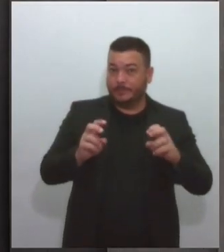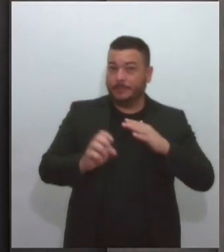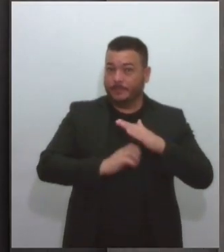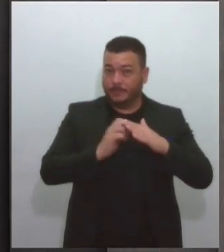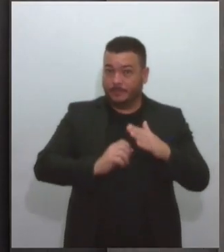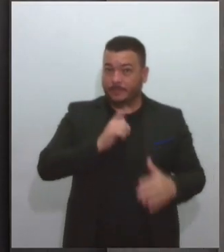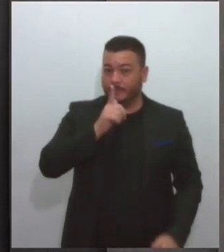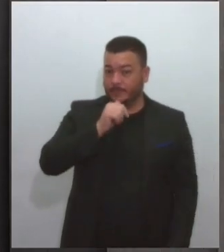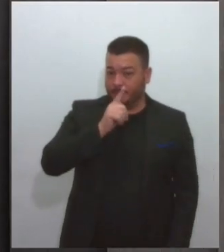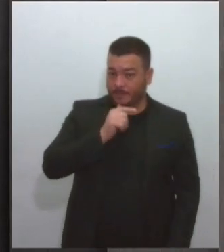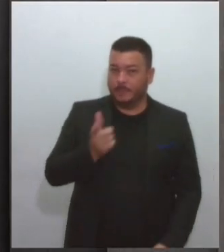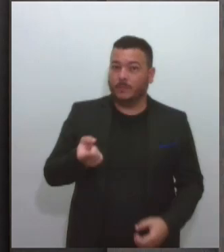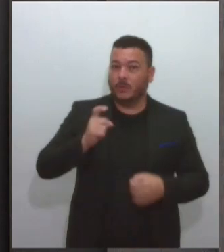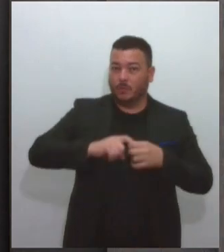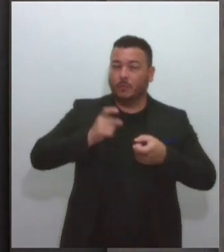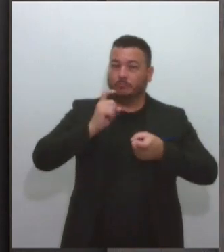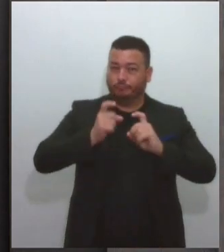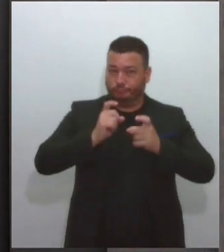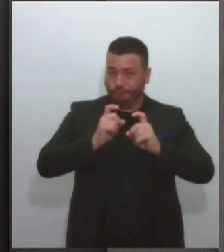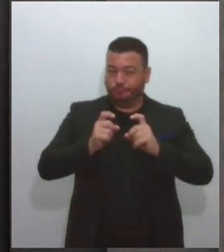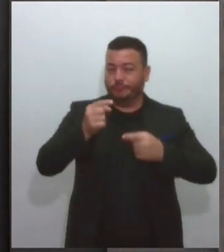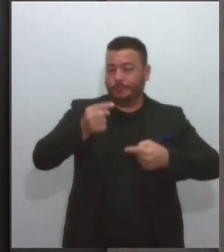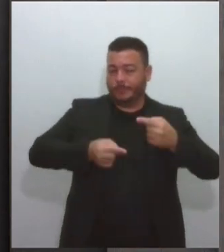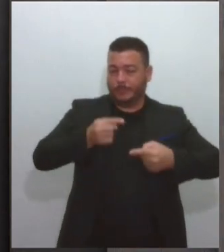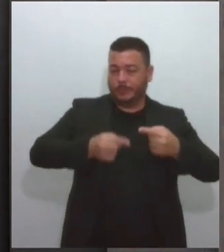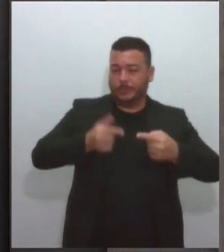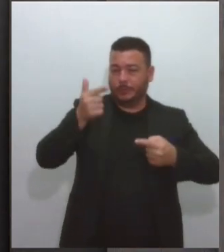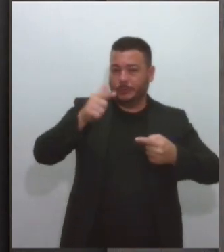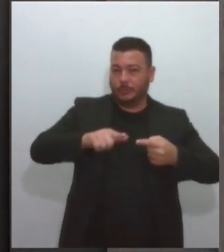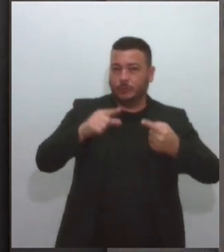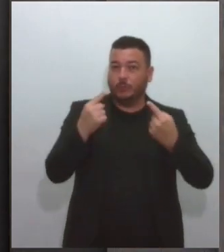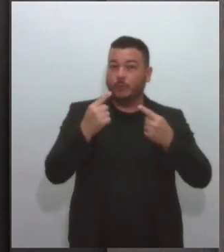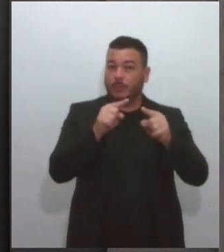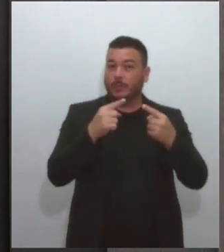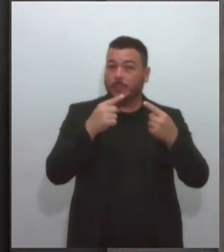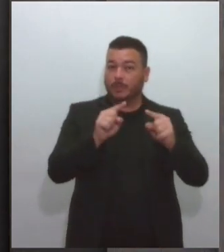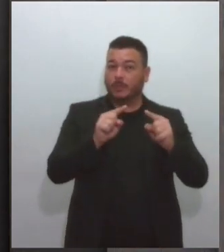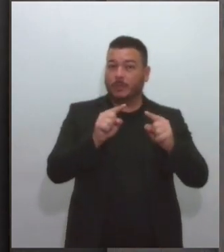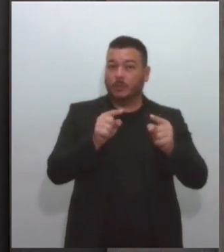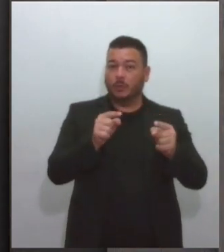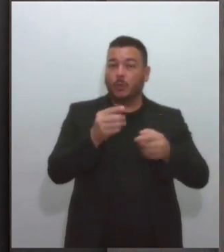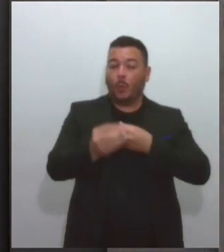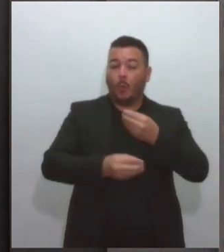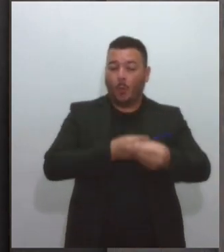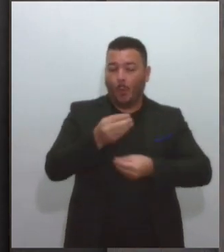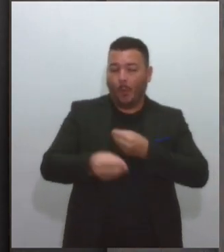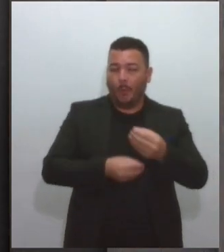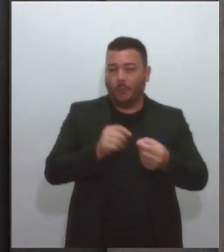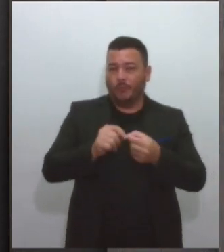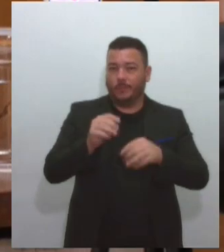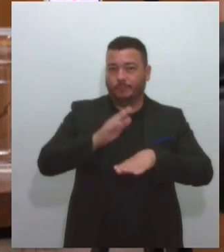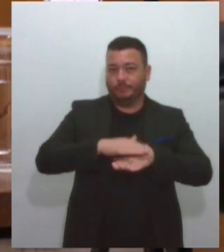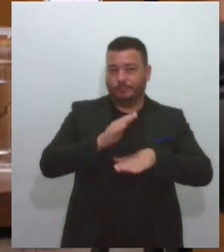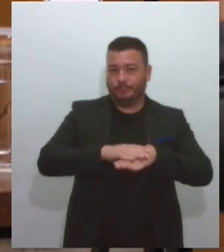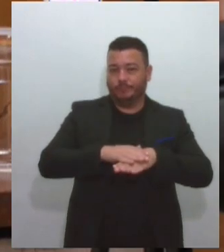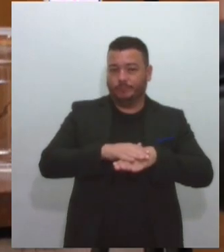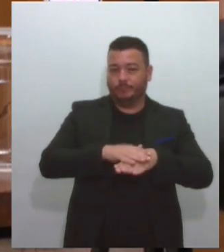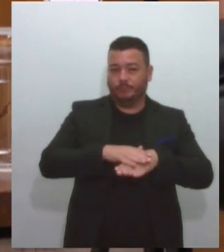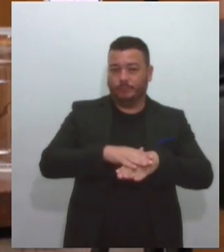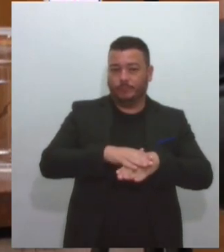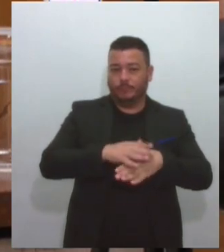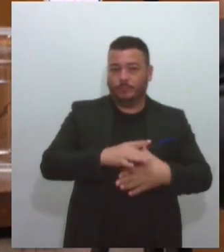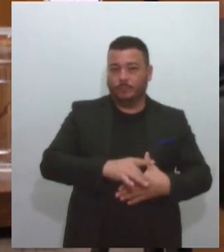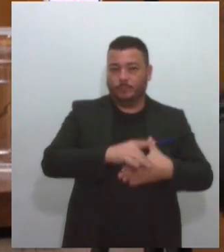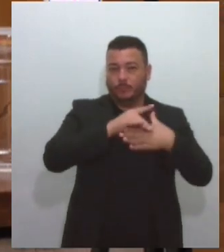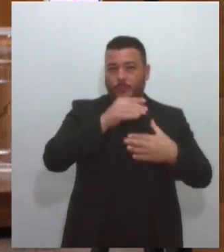discutido no grande expediente, com críticas ao procedimento por parte da oposição.